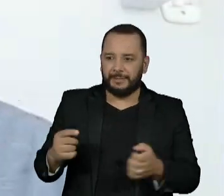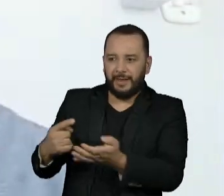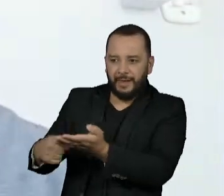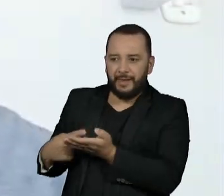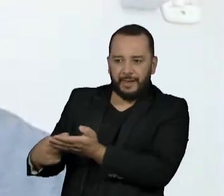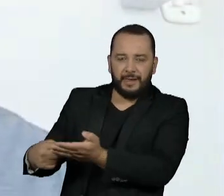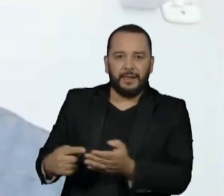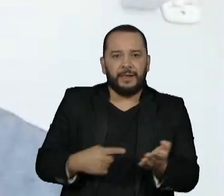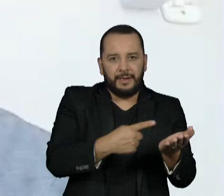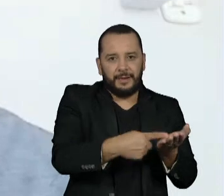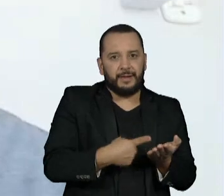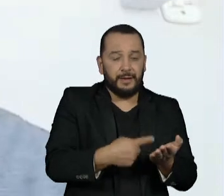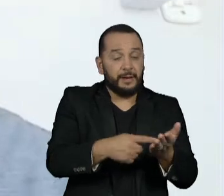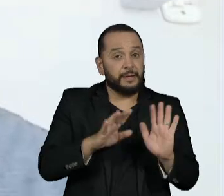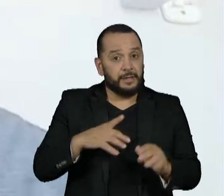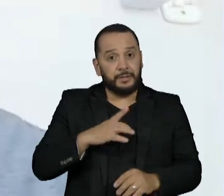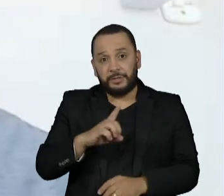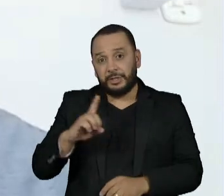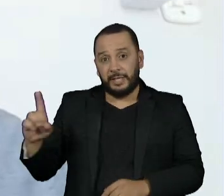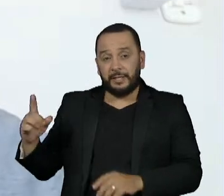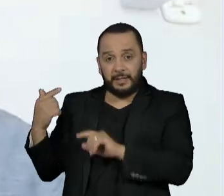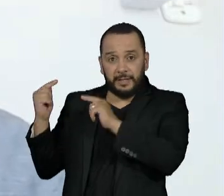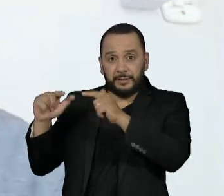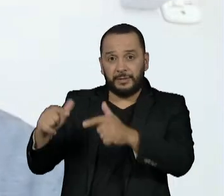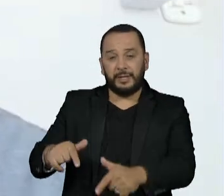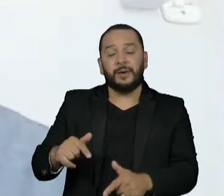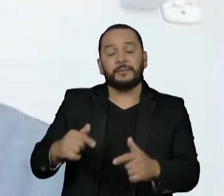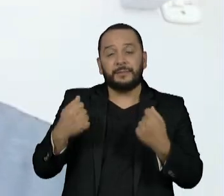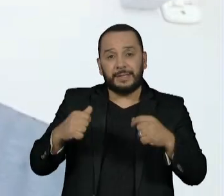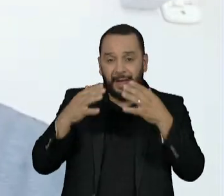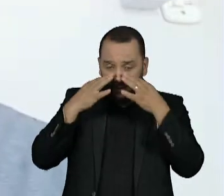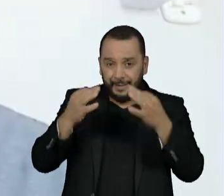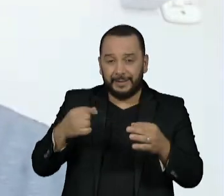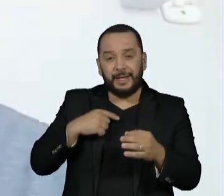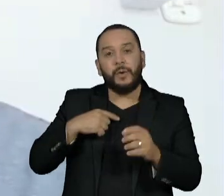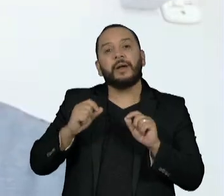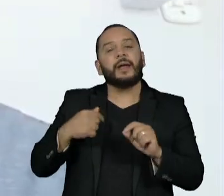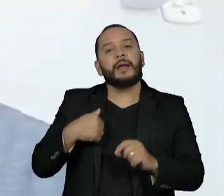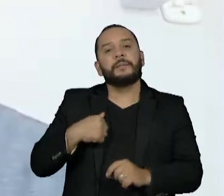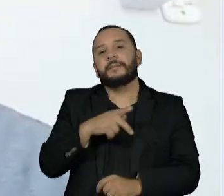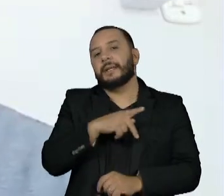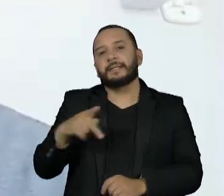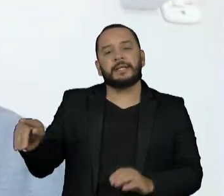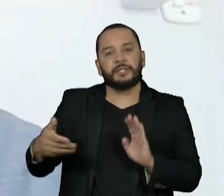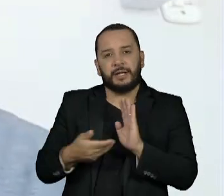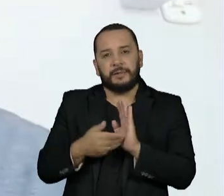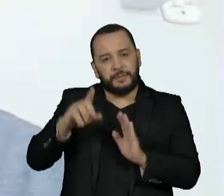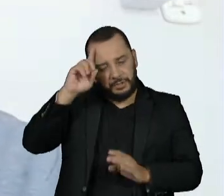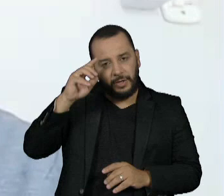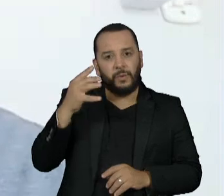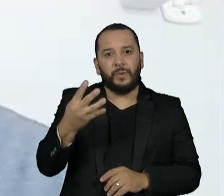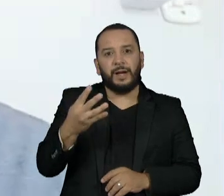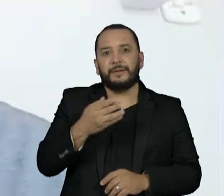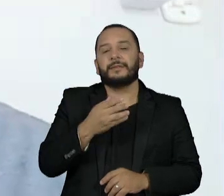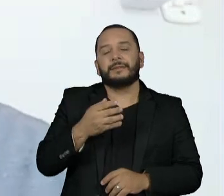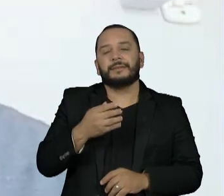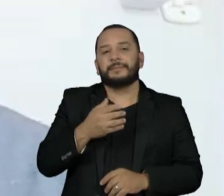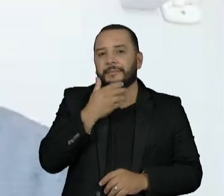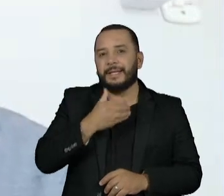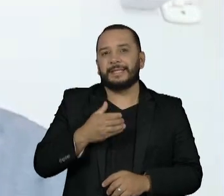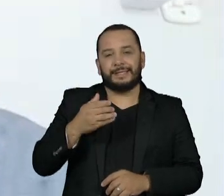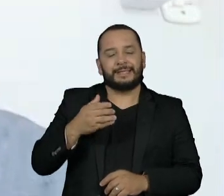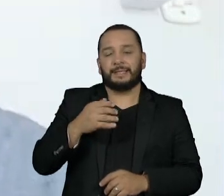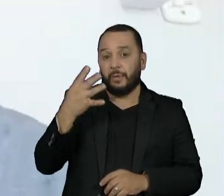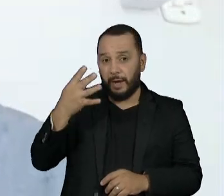precisa prestar muita atenção na eleição para a presidência da Câmara. Né? No dia 4 de dezembro, agora, o STF vai julgar se